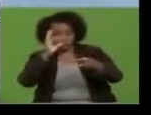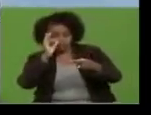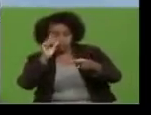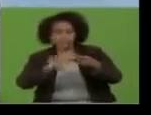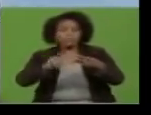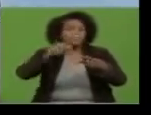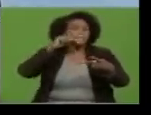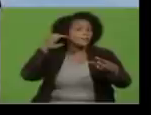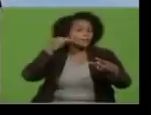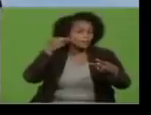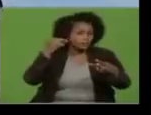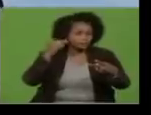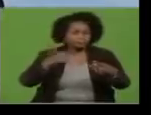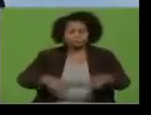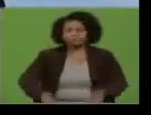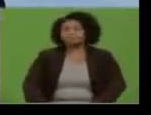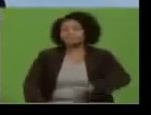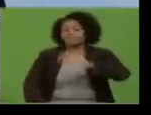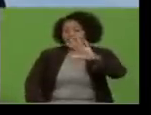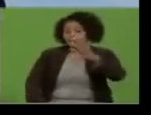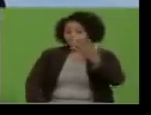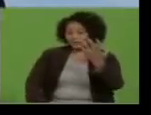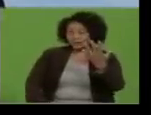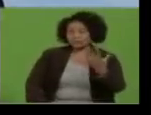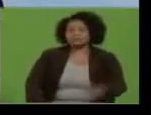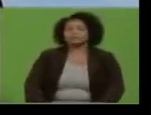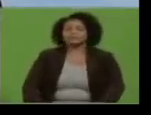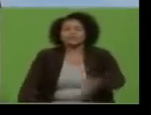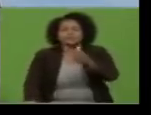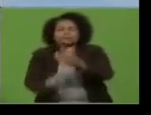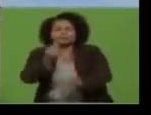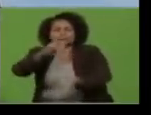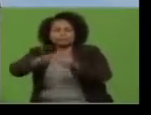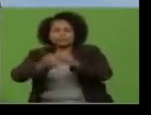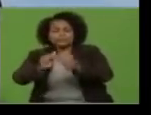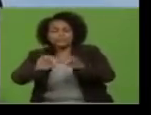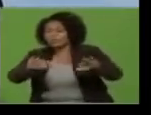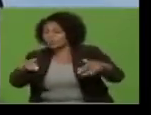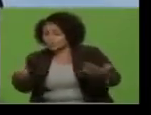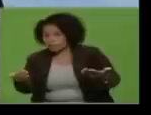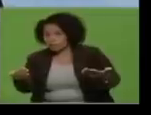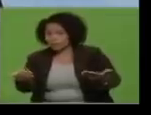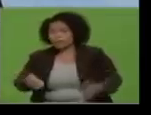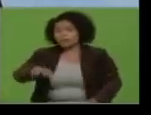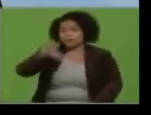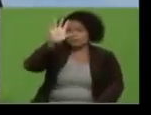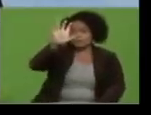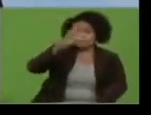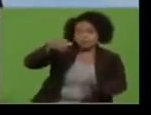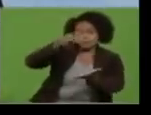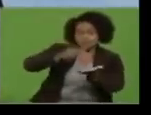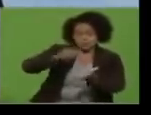E quinto, a constatação do risco iminente da transmissão comunitária atingir a província e cidade de